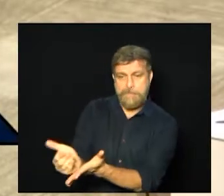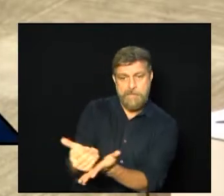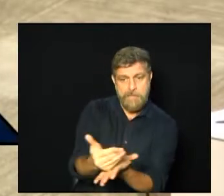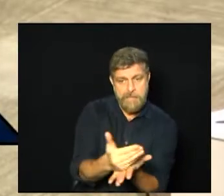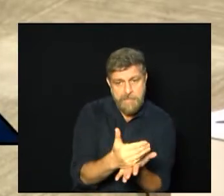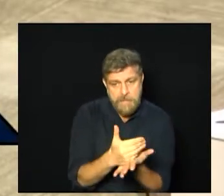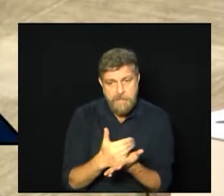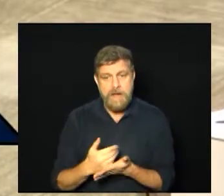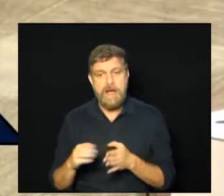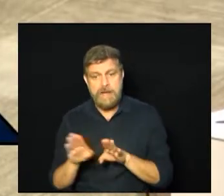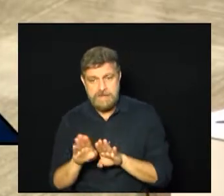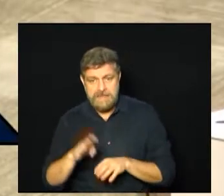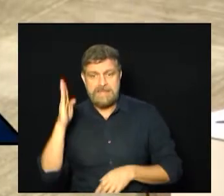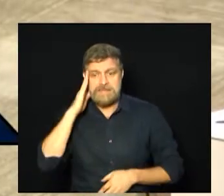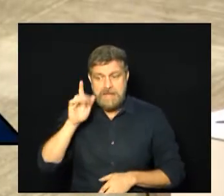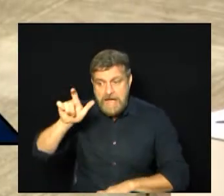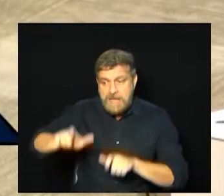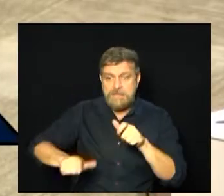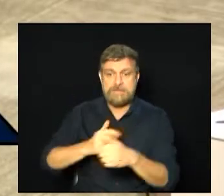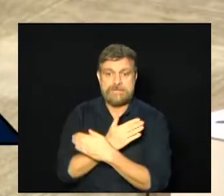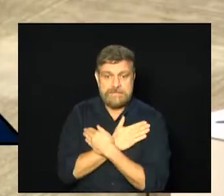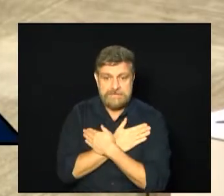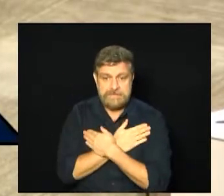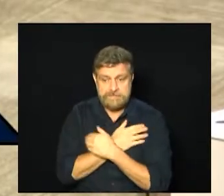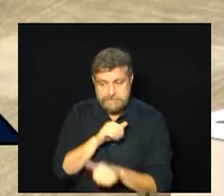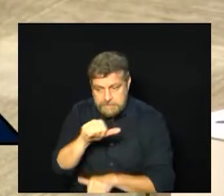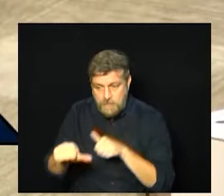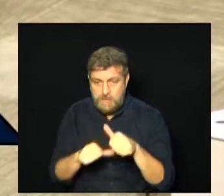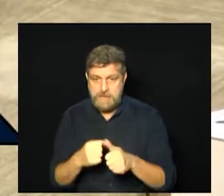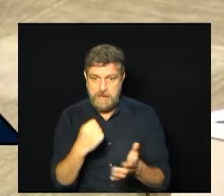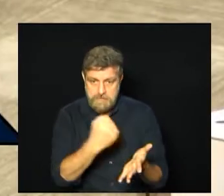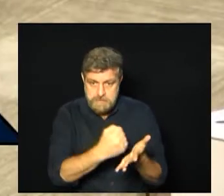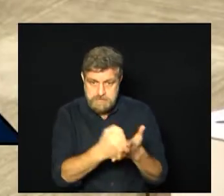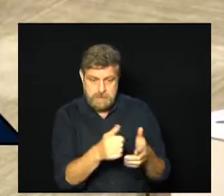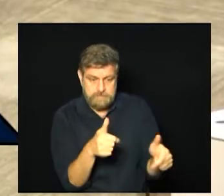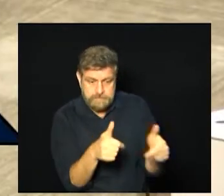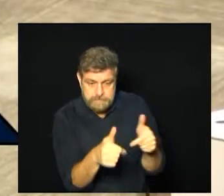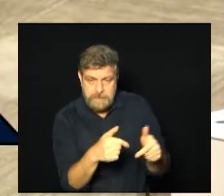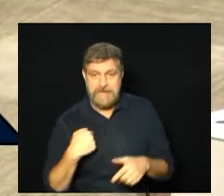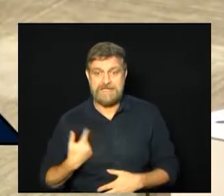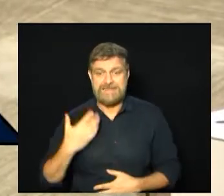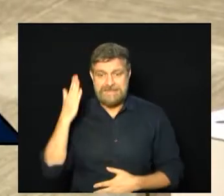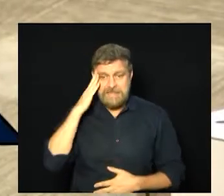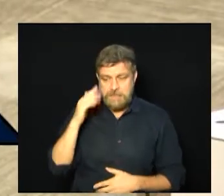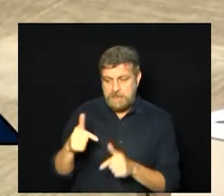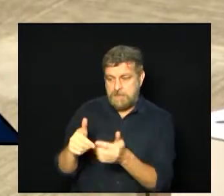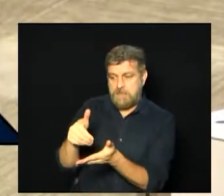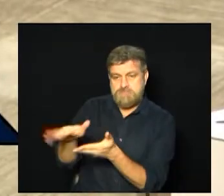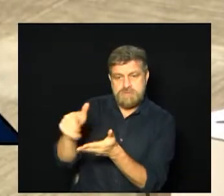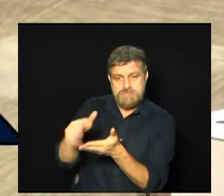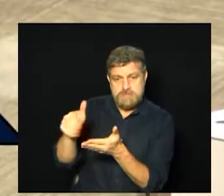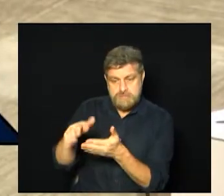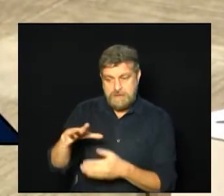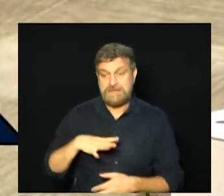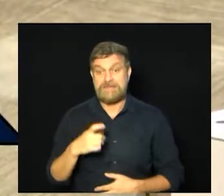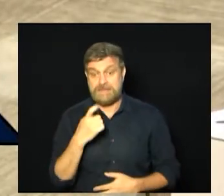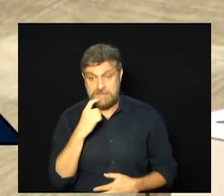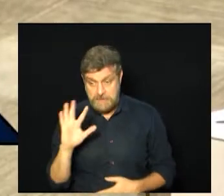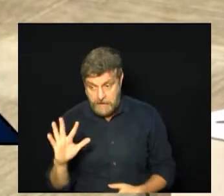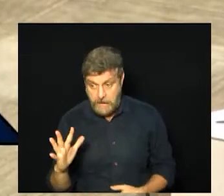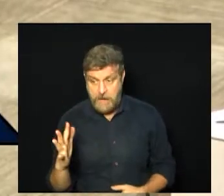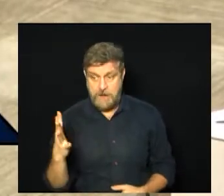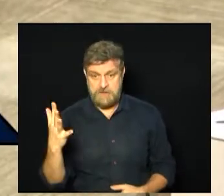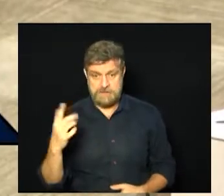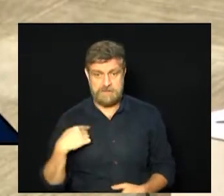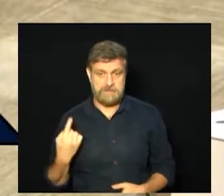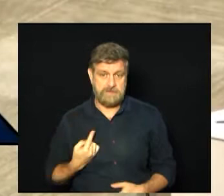e também empregos, Eu acho que essa defasagem de empregos que também ocorre na cidade de Campinas, que não é um